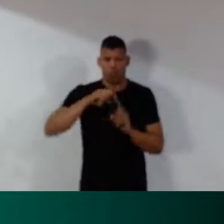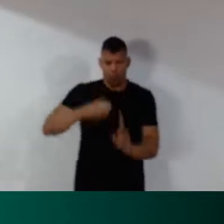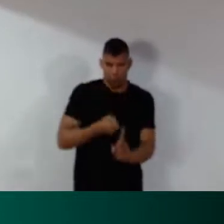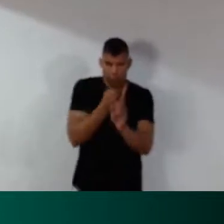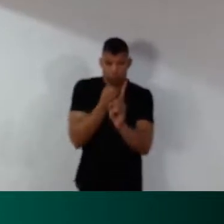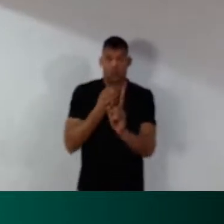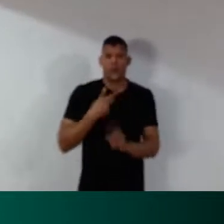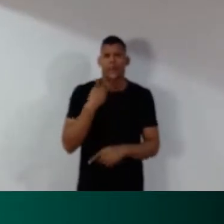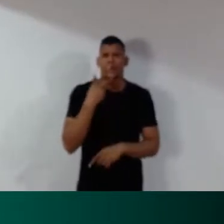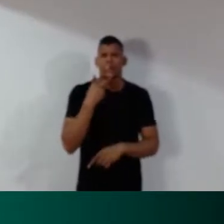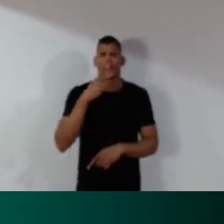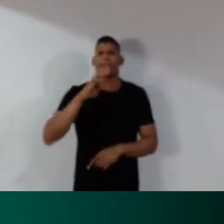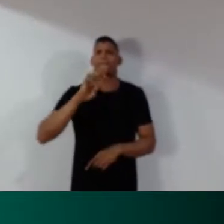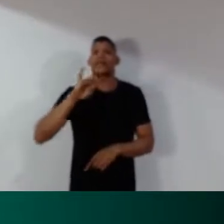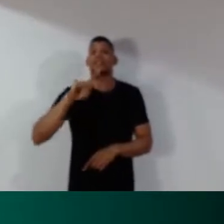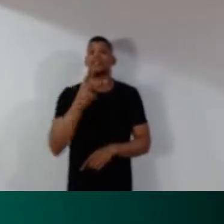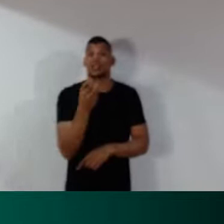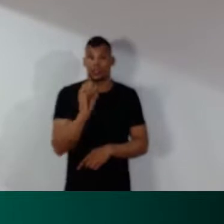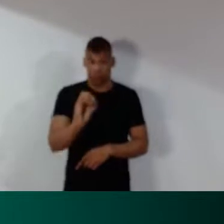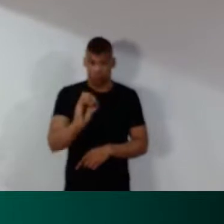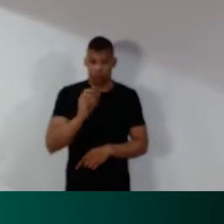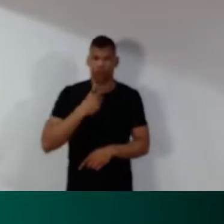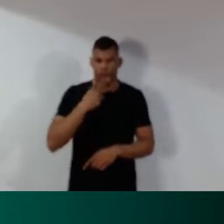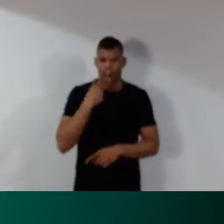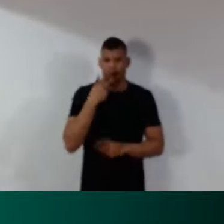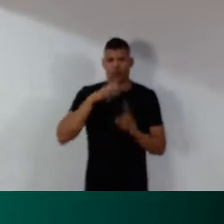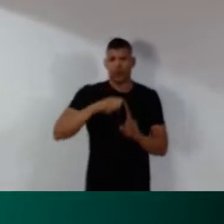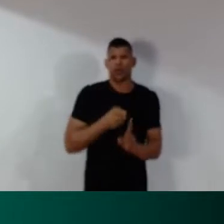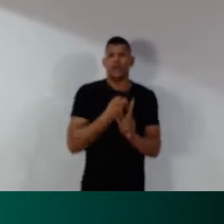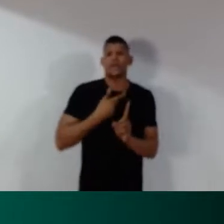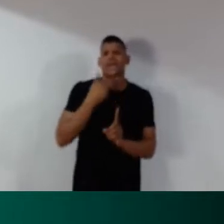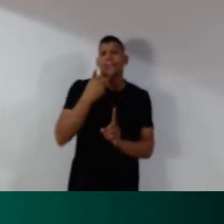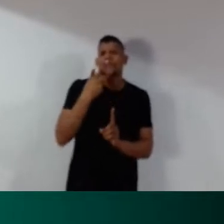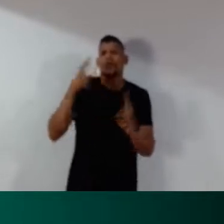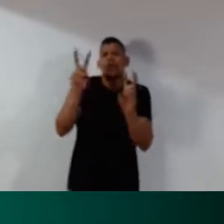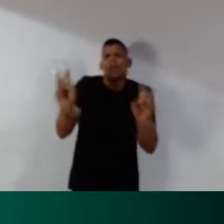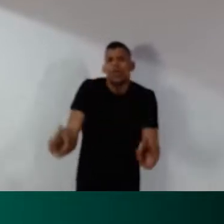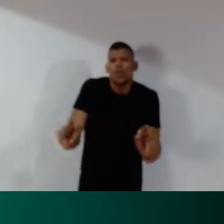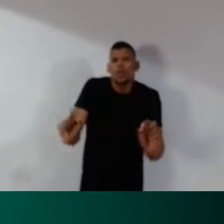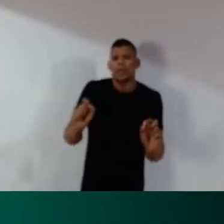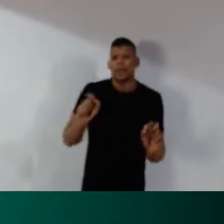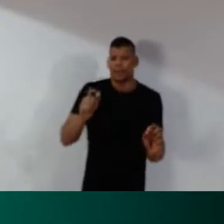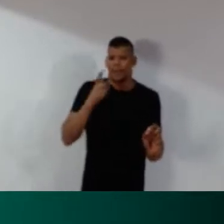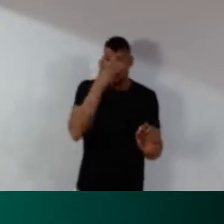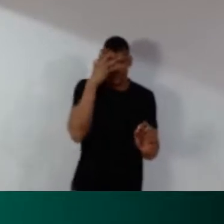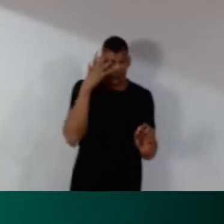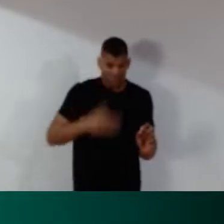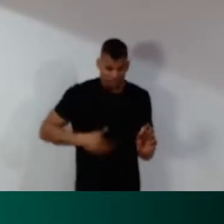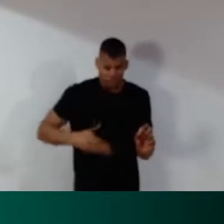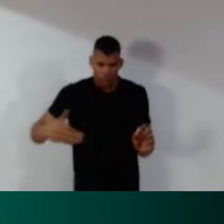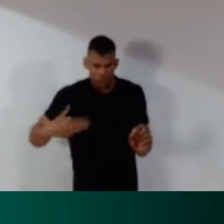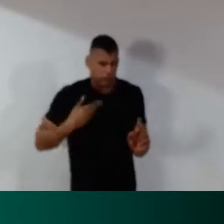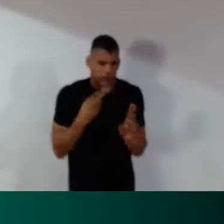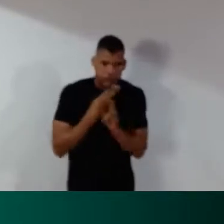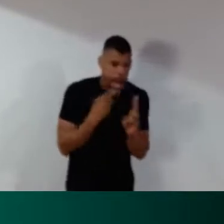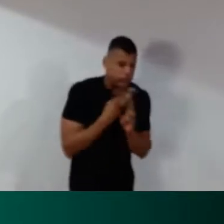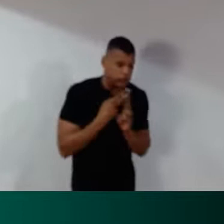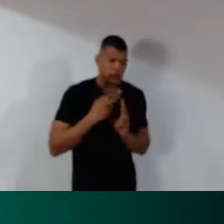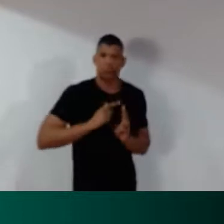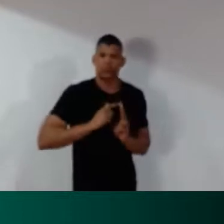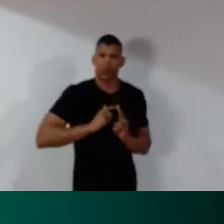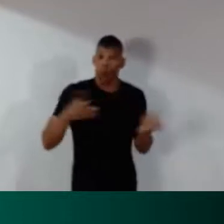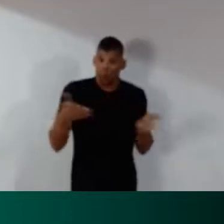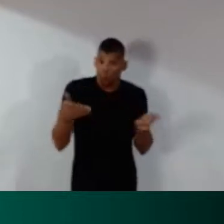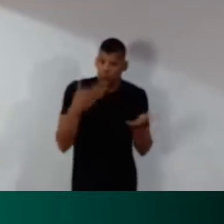do que a empresa o Betinho é falado quem tem fome tem pressa que depois virou um slogan que